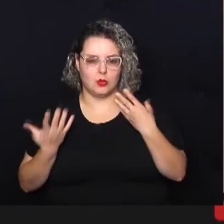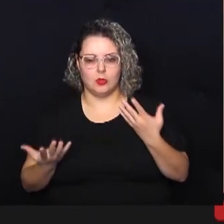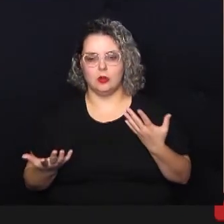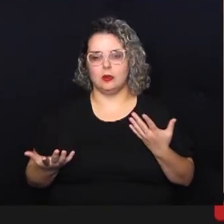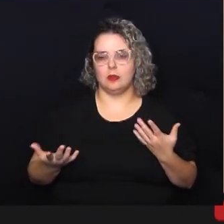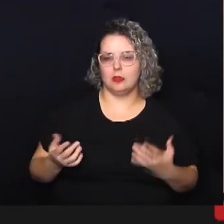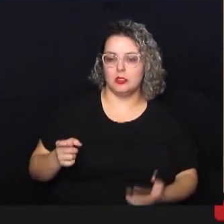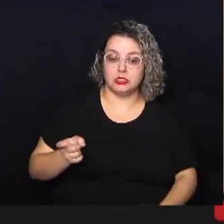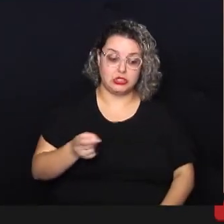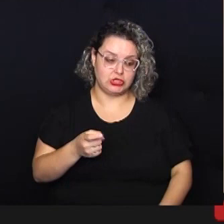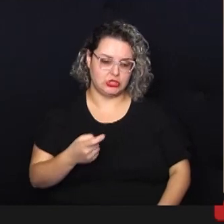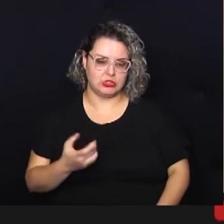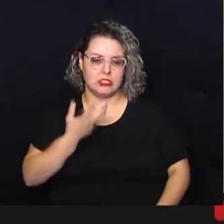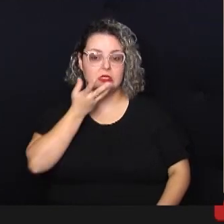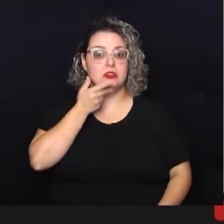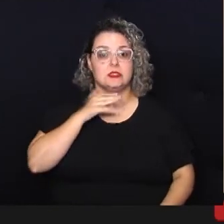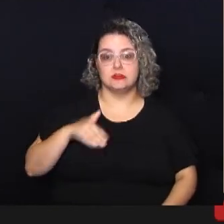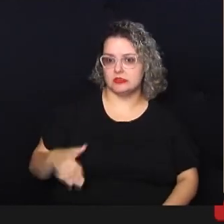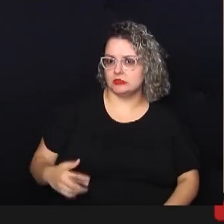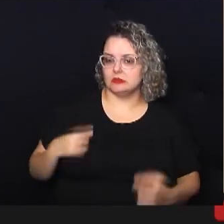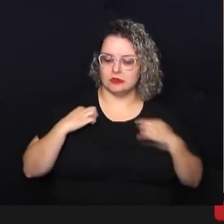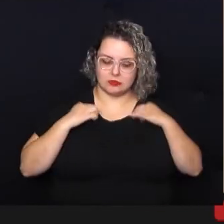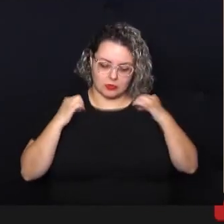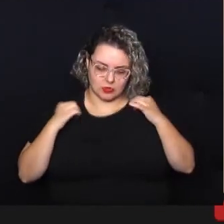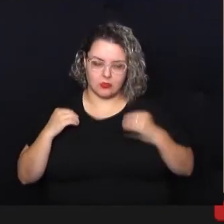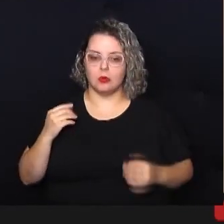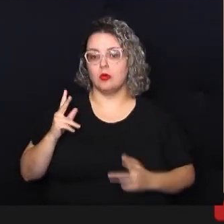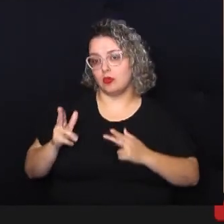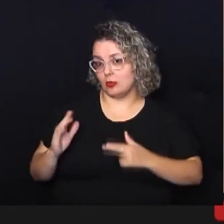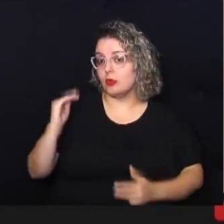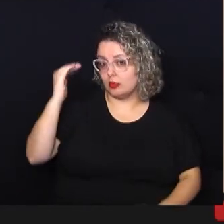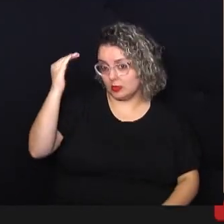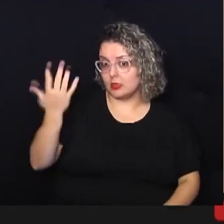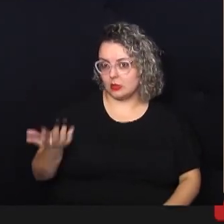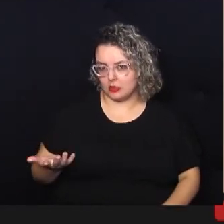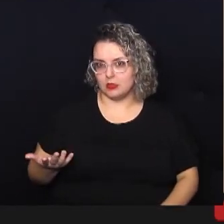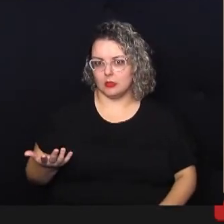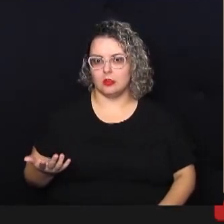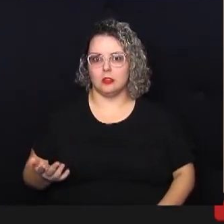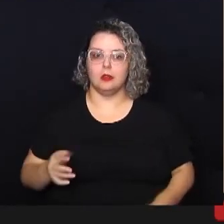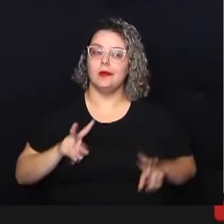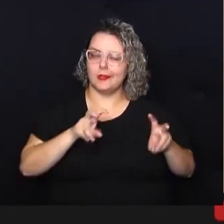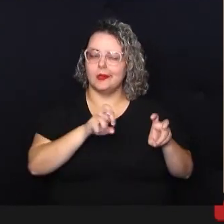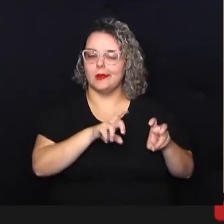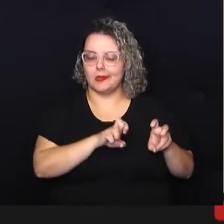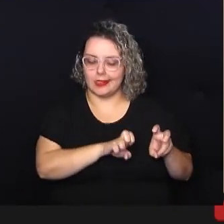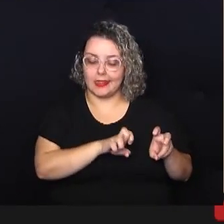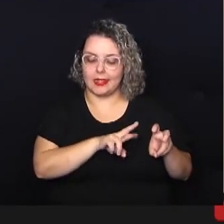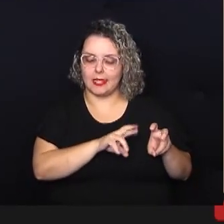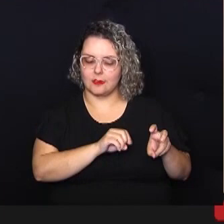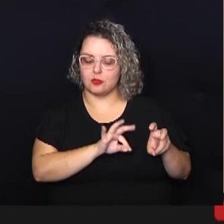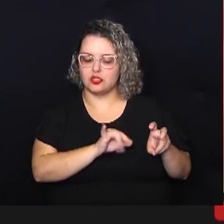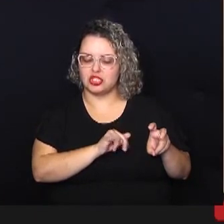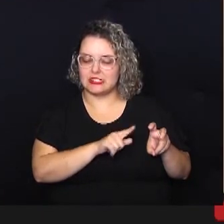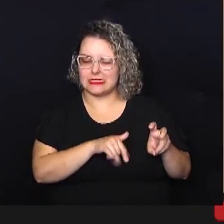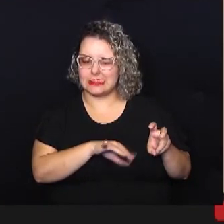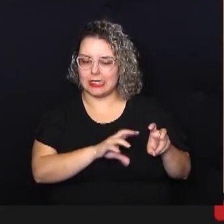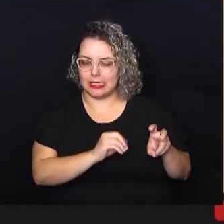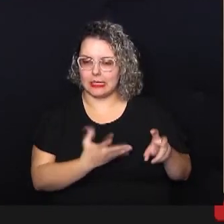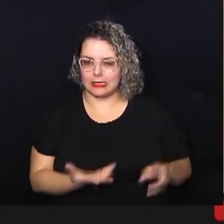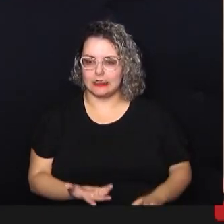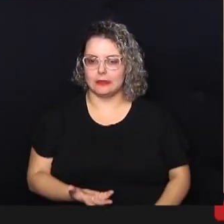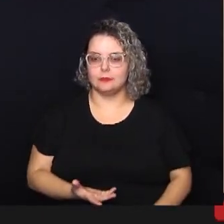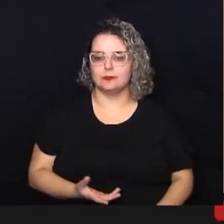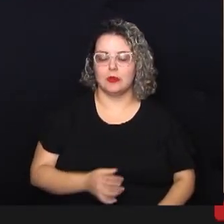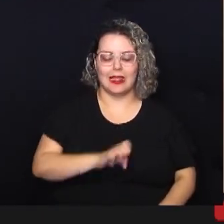TikTok, crianças se vestindo como adulto, né? As crianças acabam sendo erotizadas. Mas se você parar pra pensar, quando a gente era mais